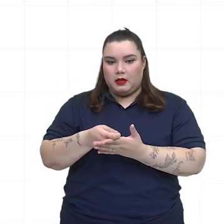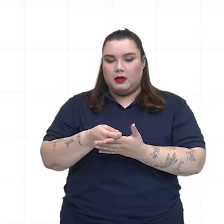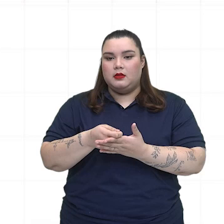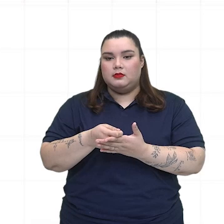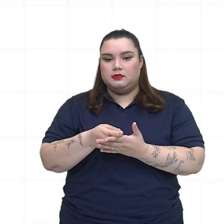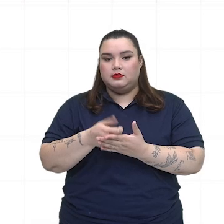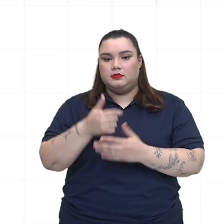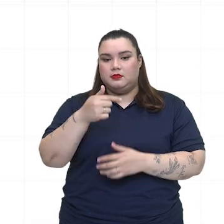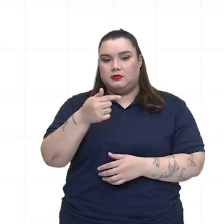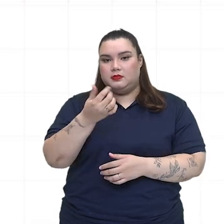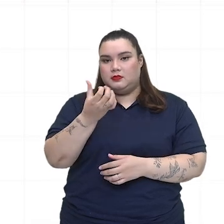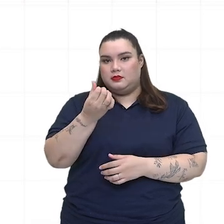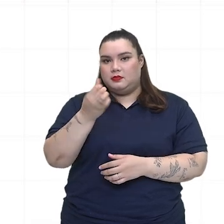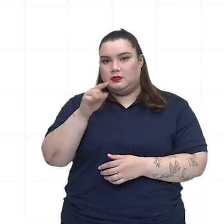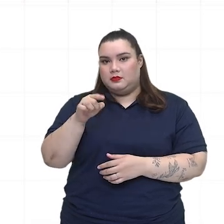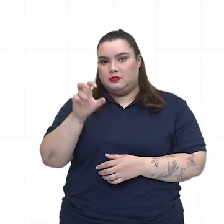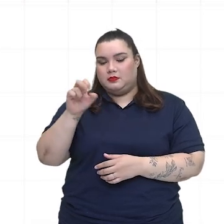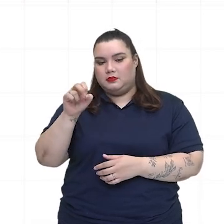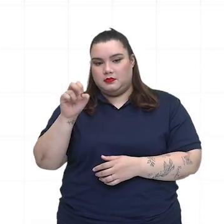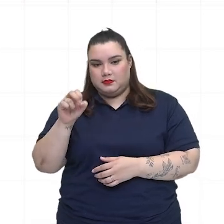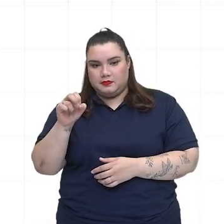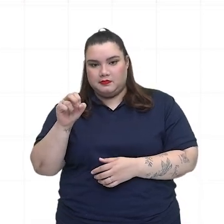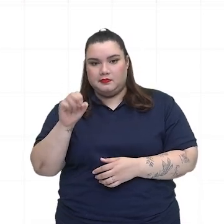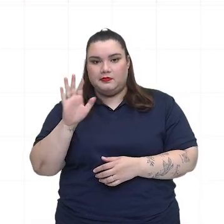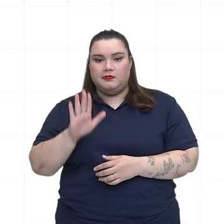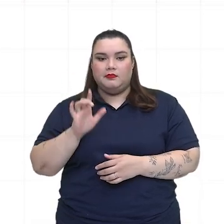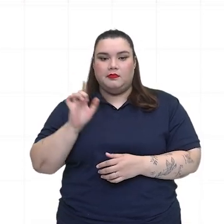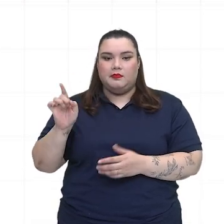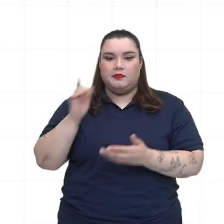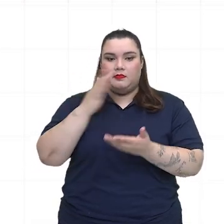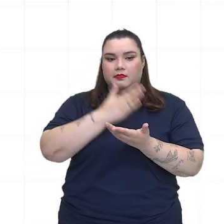aqui, só uma vez de R$